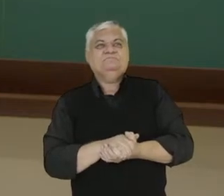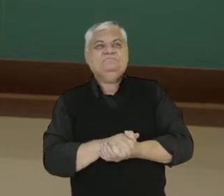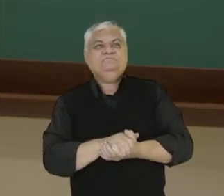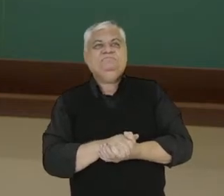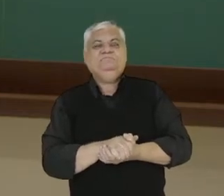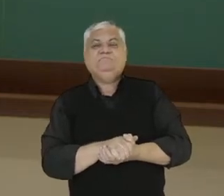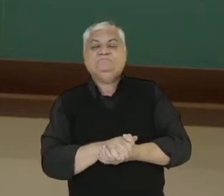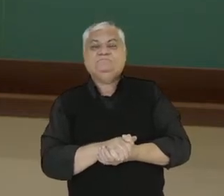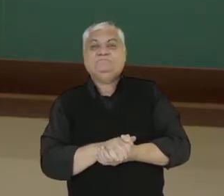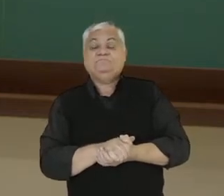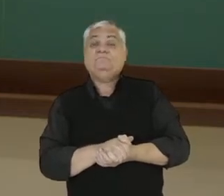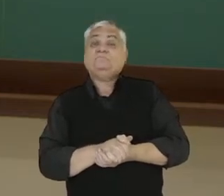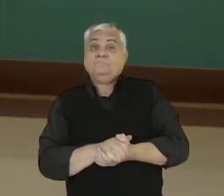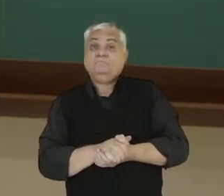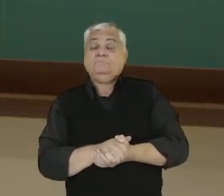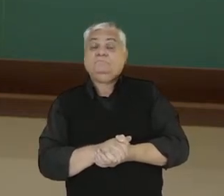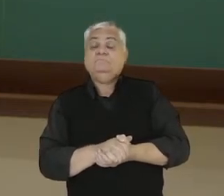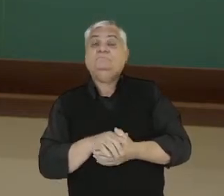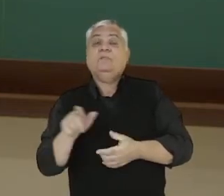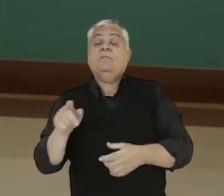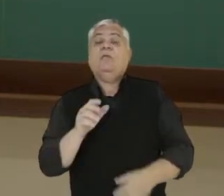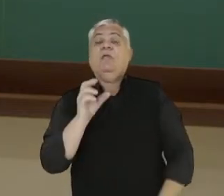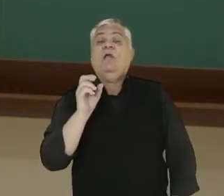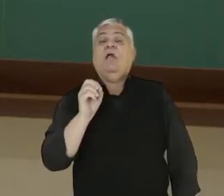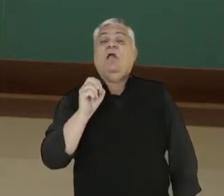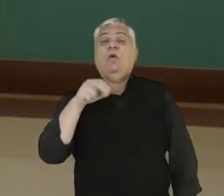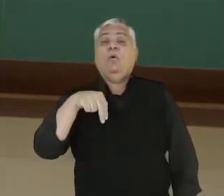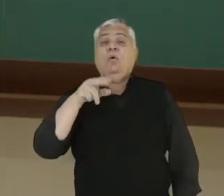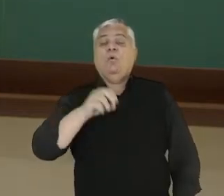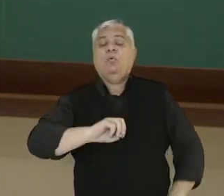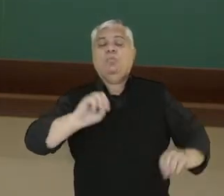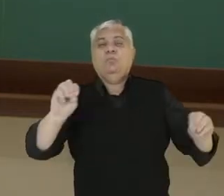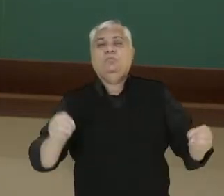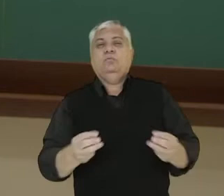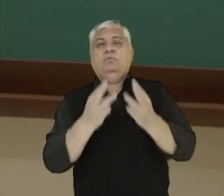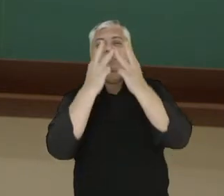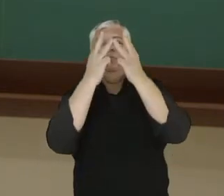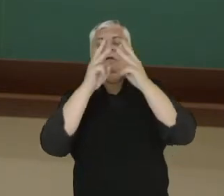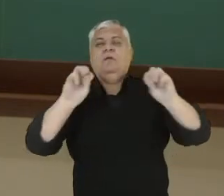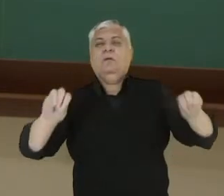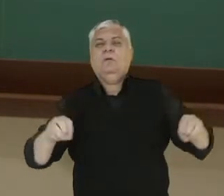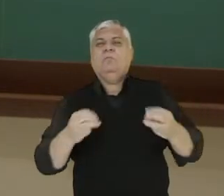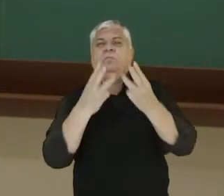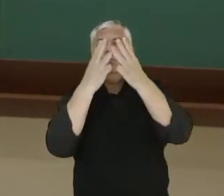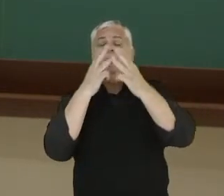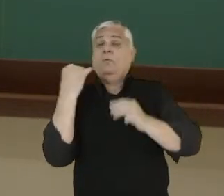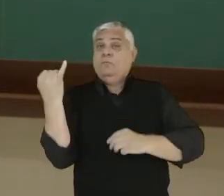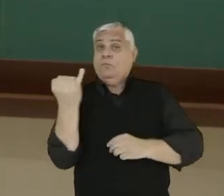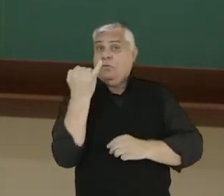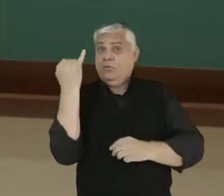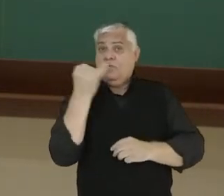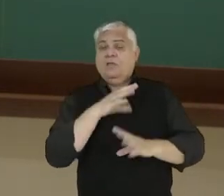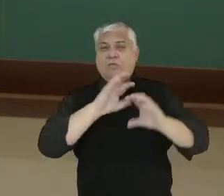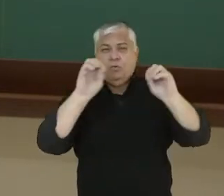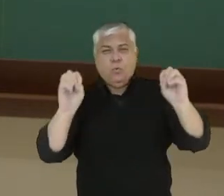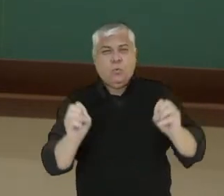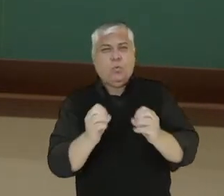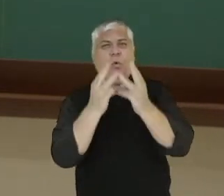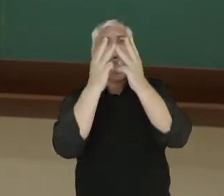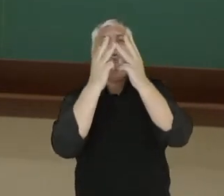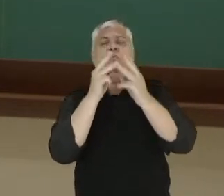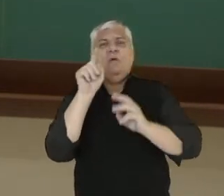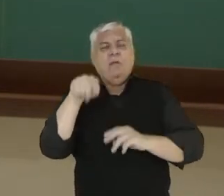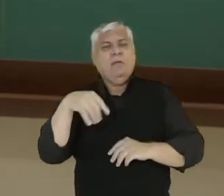E aí, em relação ao Conselho de Segurança da ONU, que é um órgão, um organismo internacional importantíssimo, que